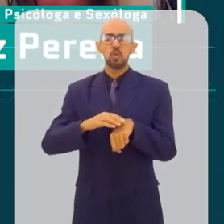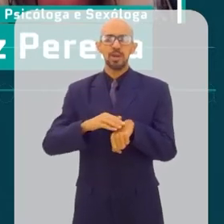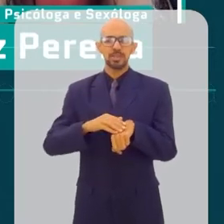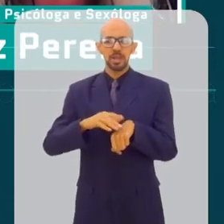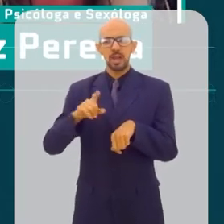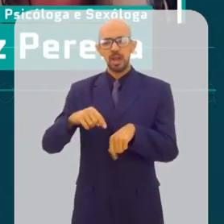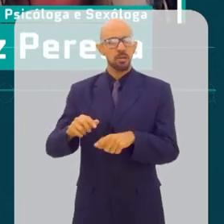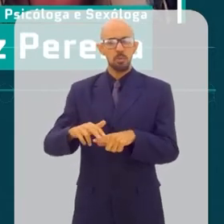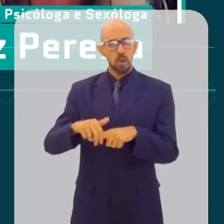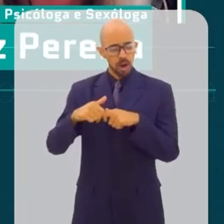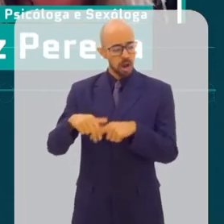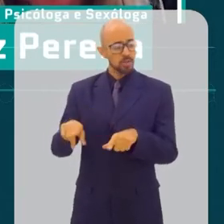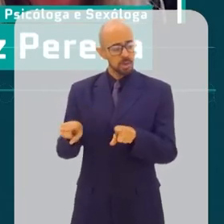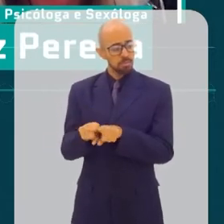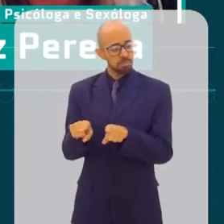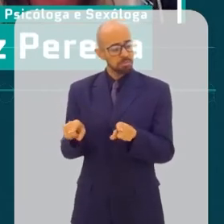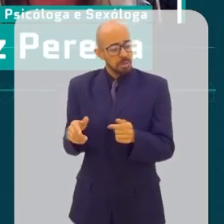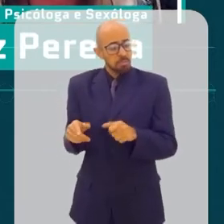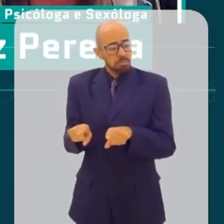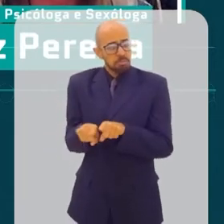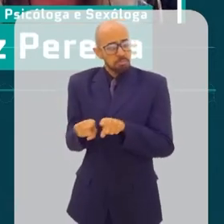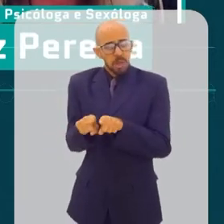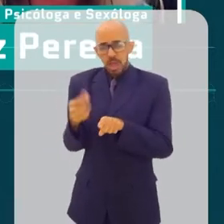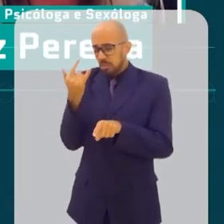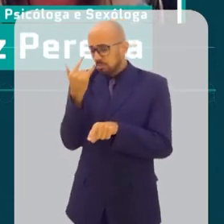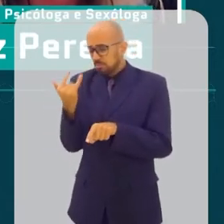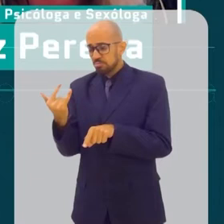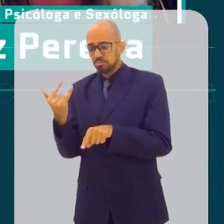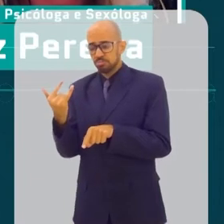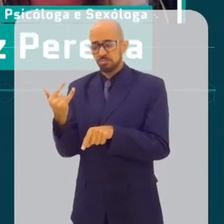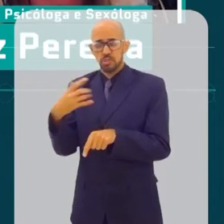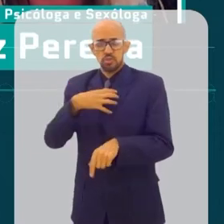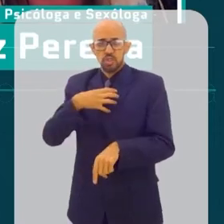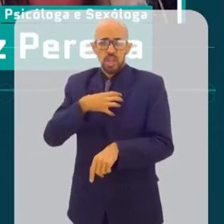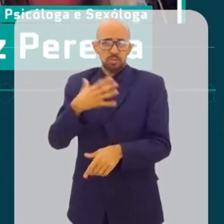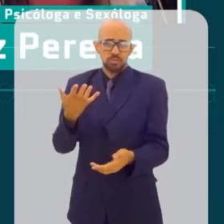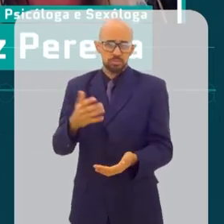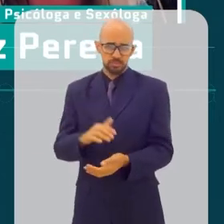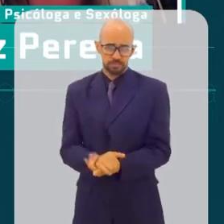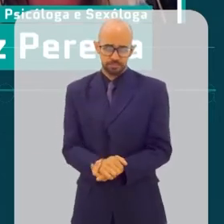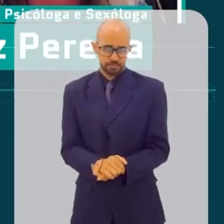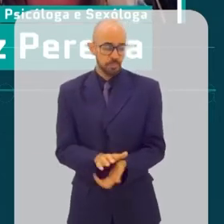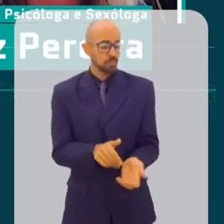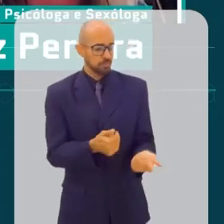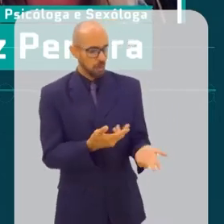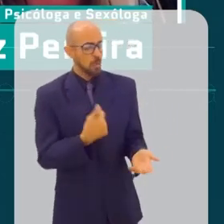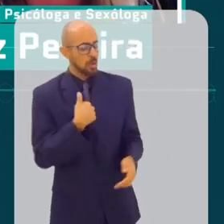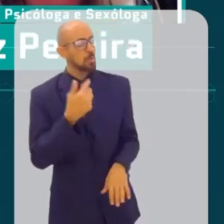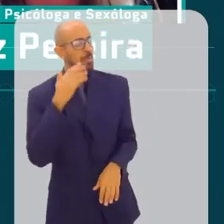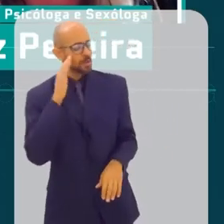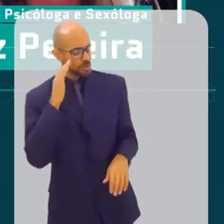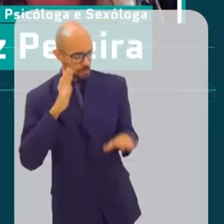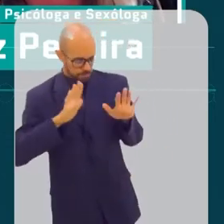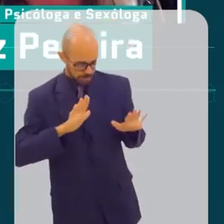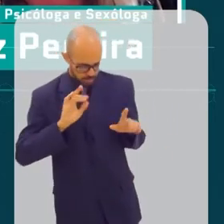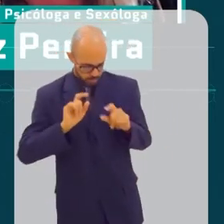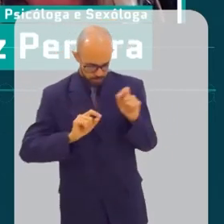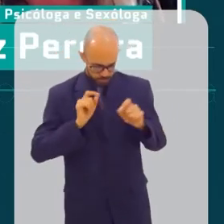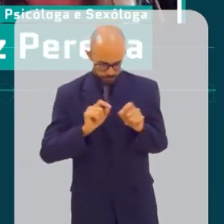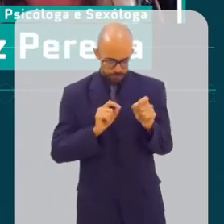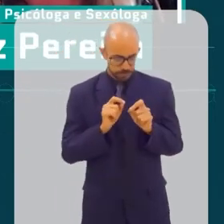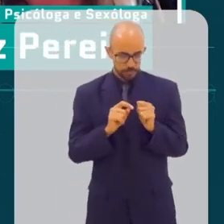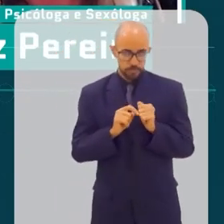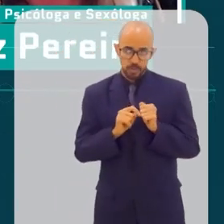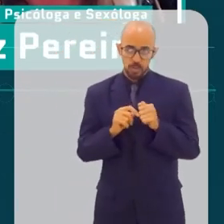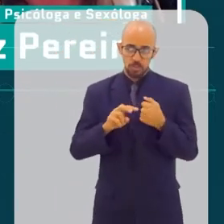de doença, mas um fator da orientação sexual dela. É, pelo que você está falando, eu estou entendendo